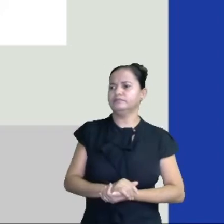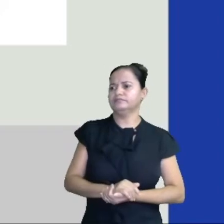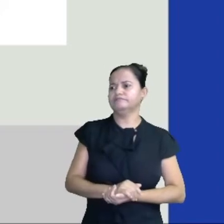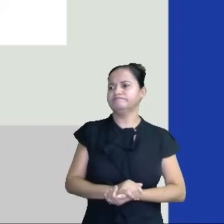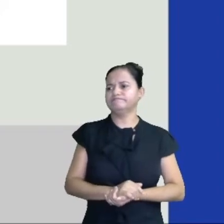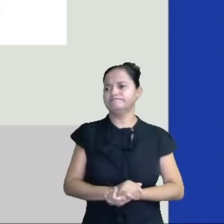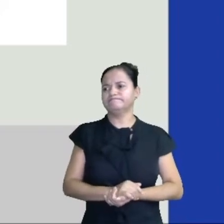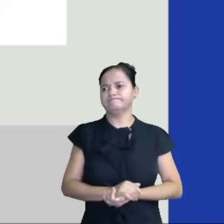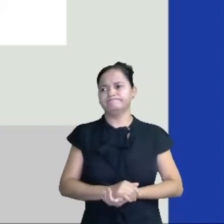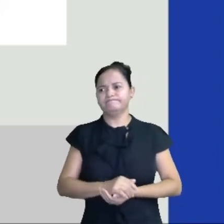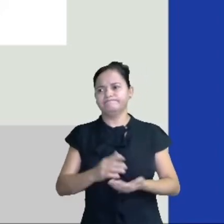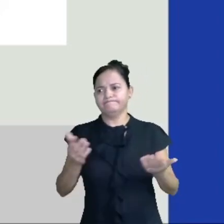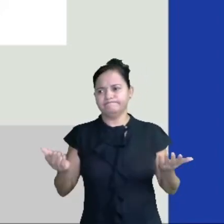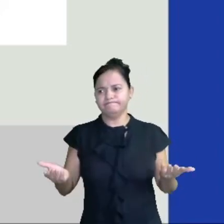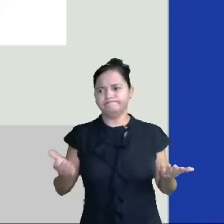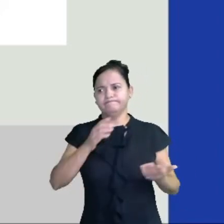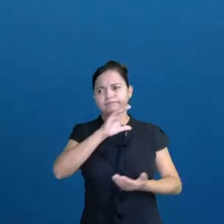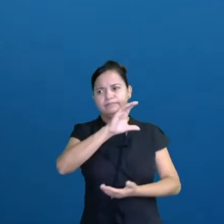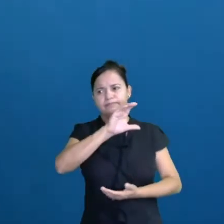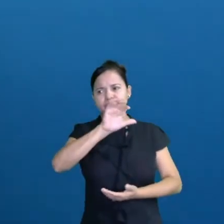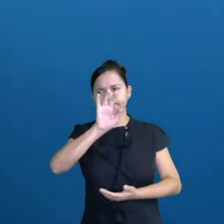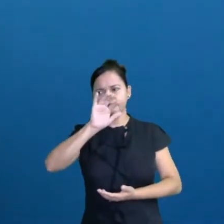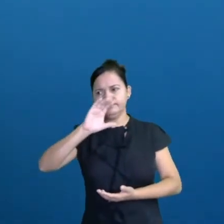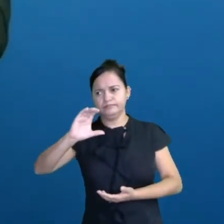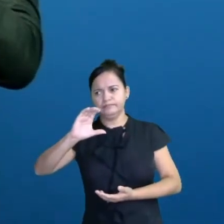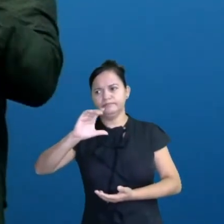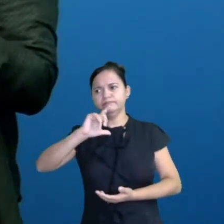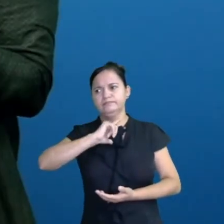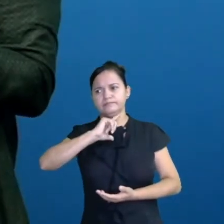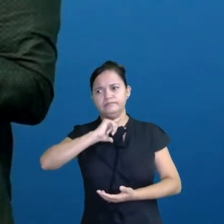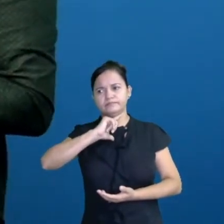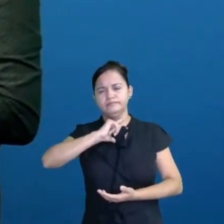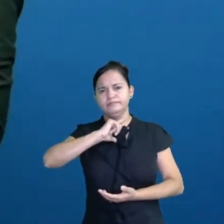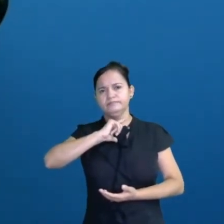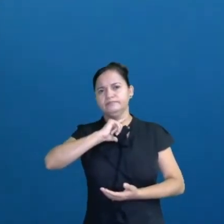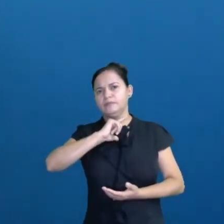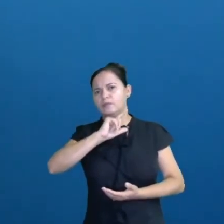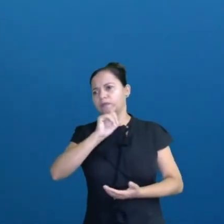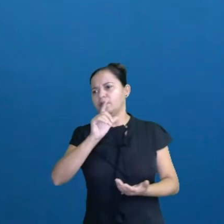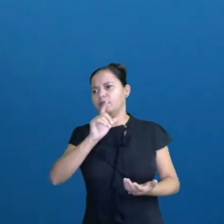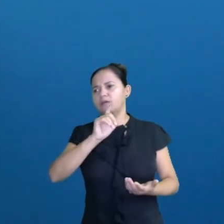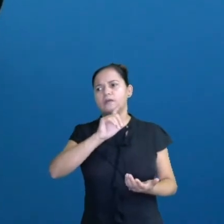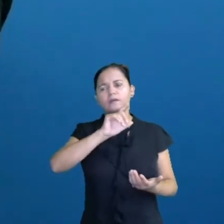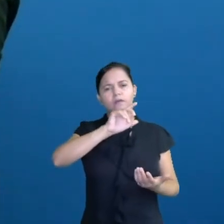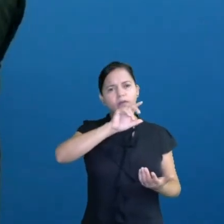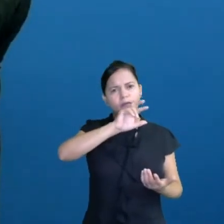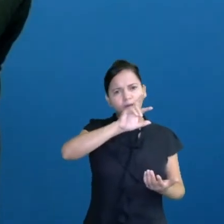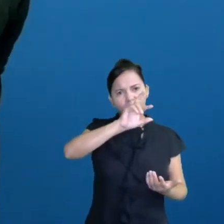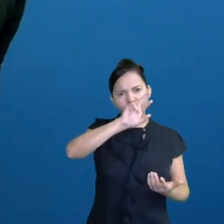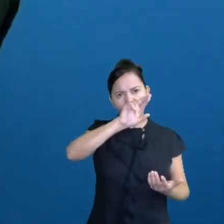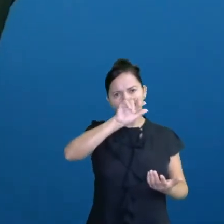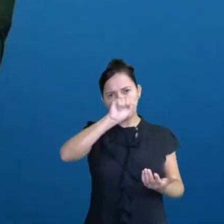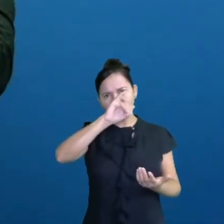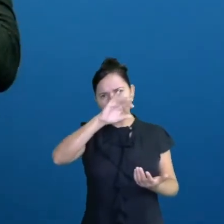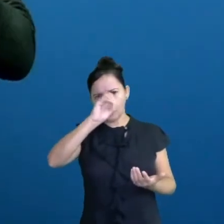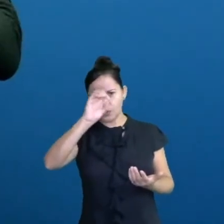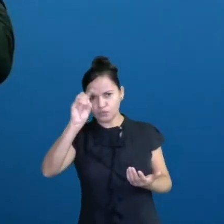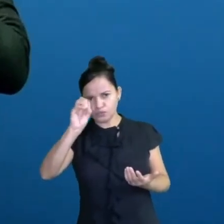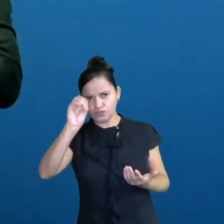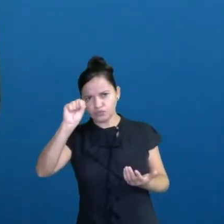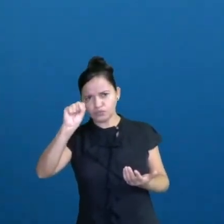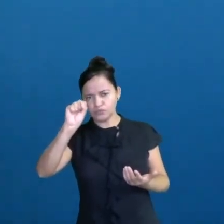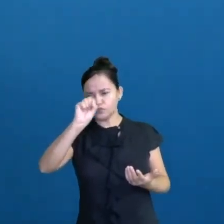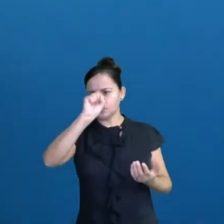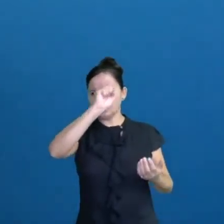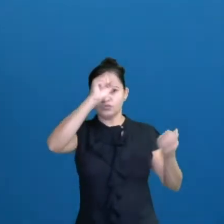ali, ó, você tem a presença de raios ultravioletas. Esses raios ultravioletas, eles vão fazer com que esse cloro se desloque,